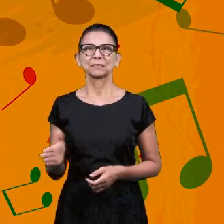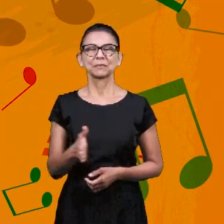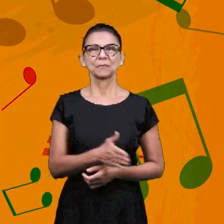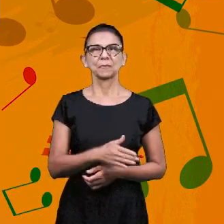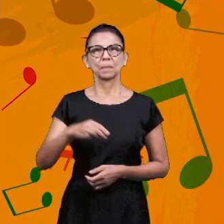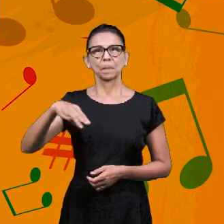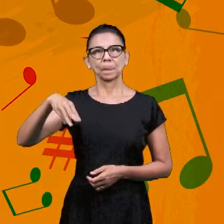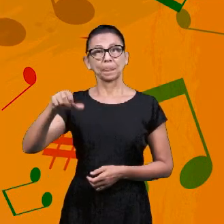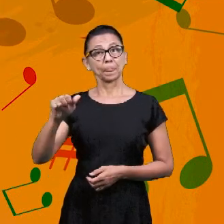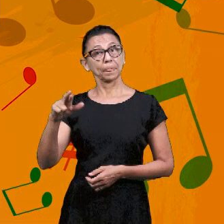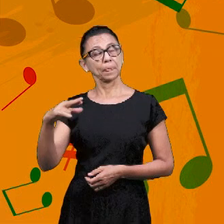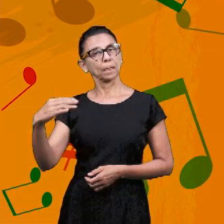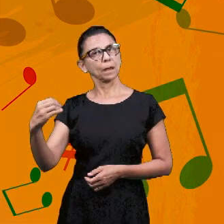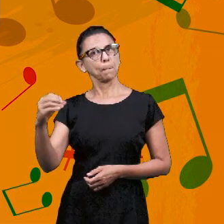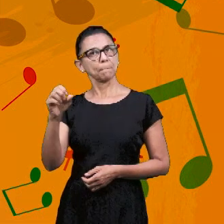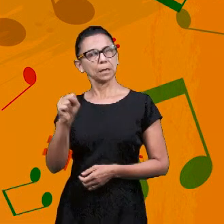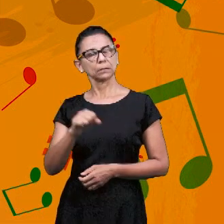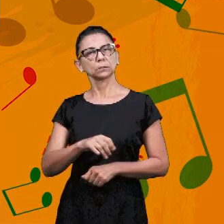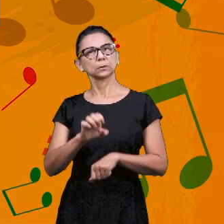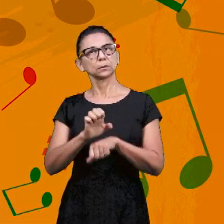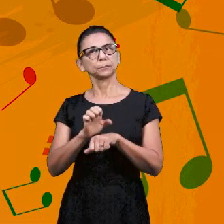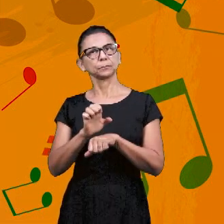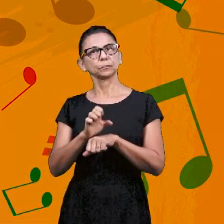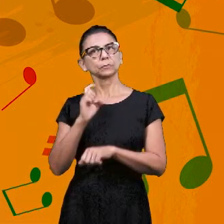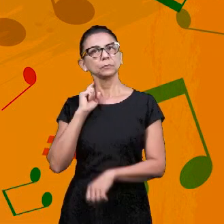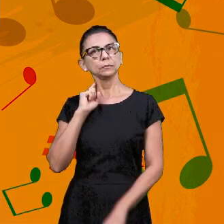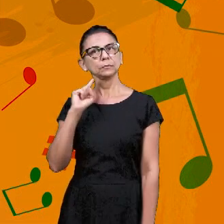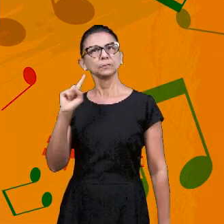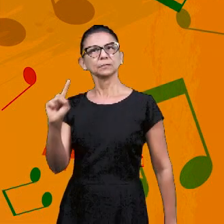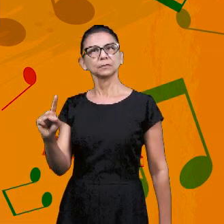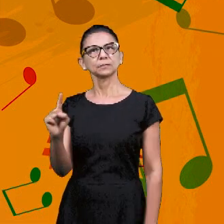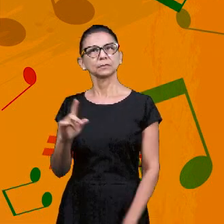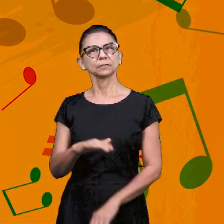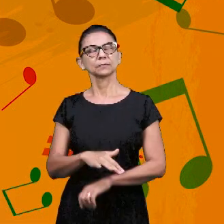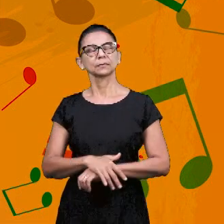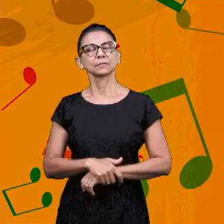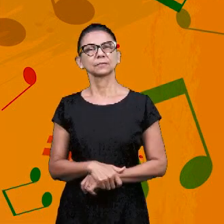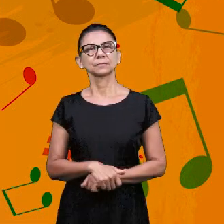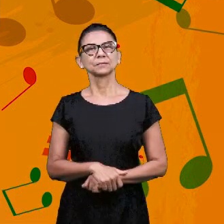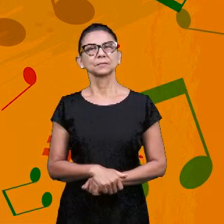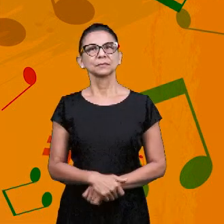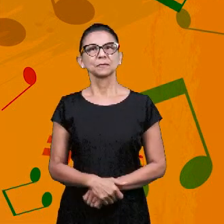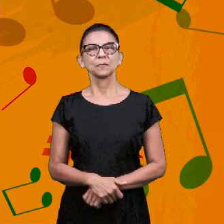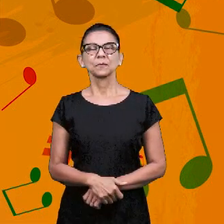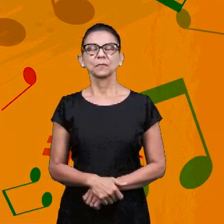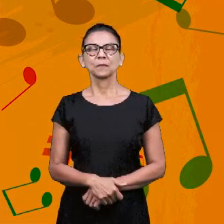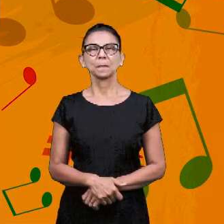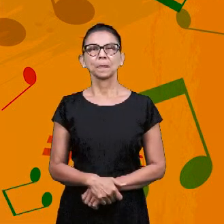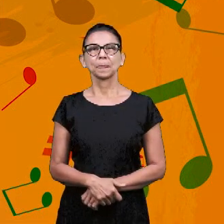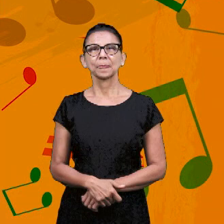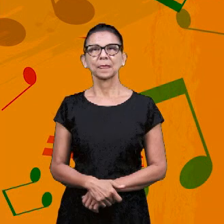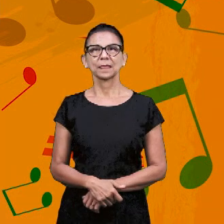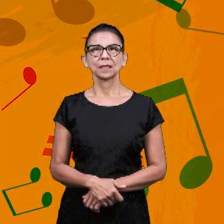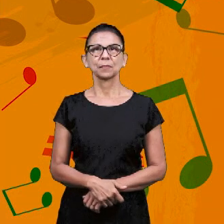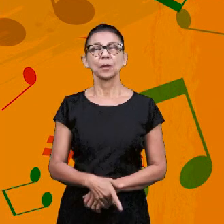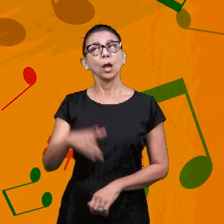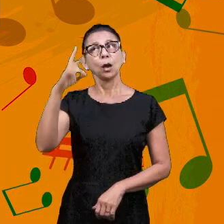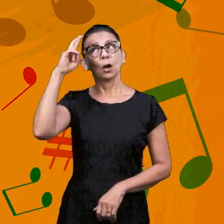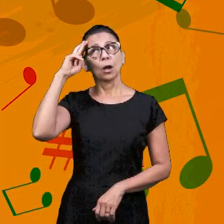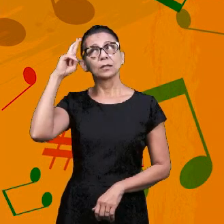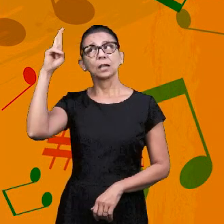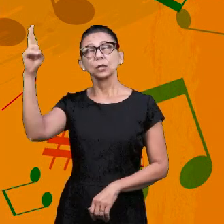Este é Marcos Benjamin. Voici Marcos Benjamin, de Dibia, Minas Gerais.